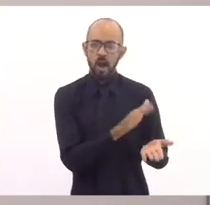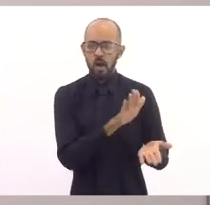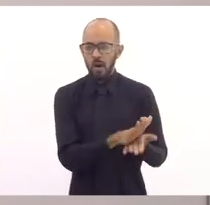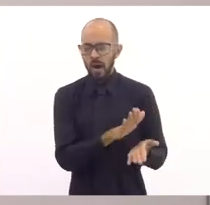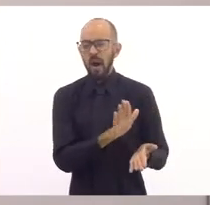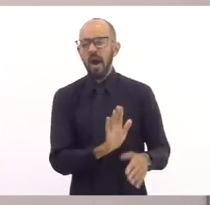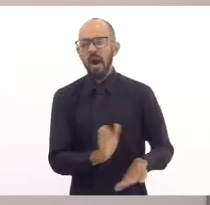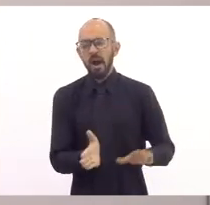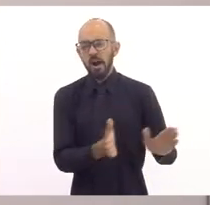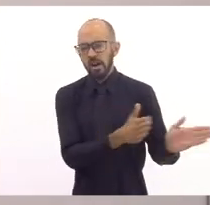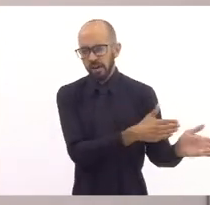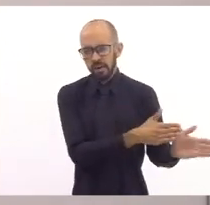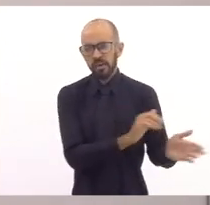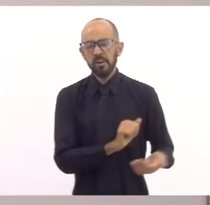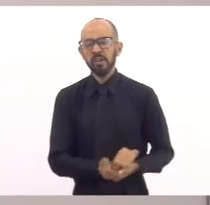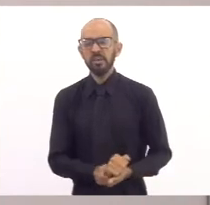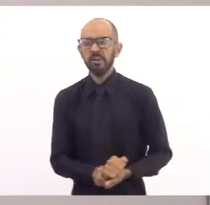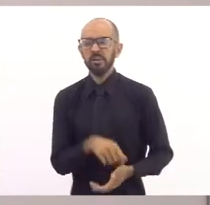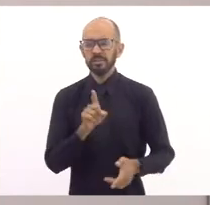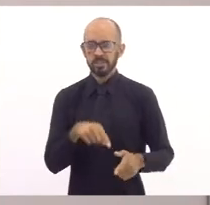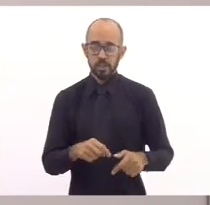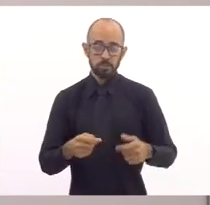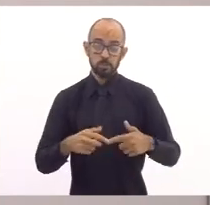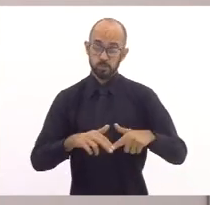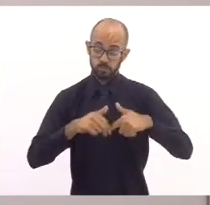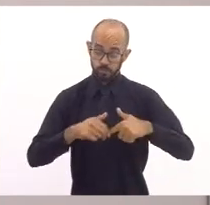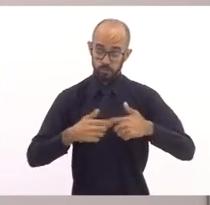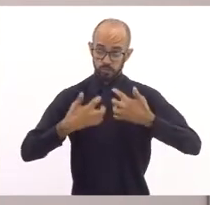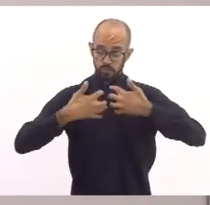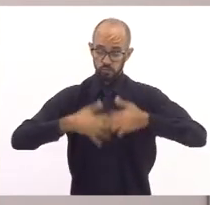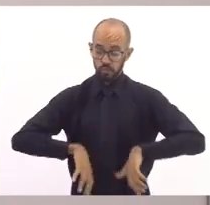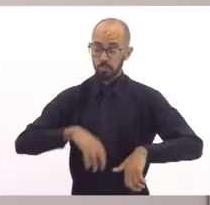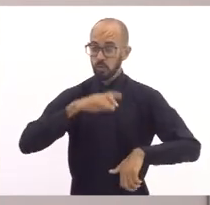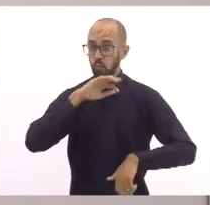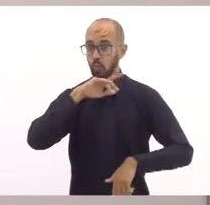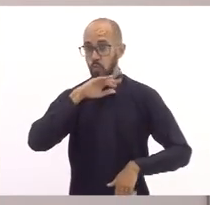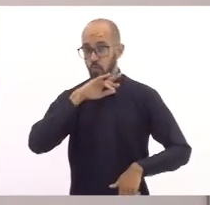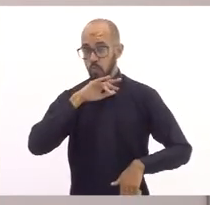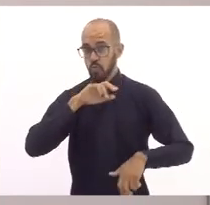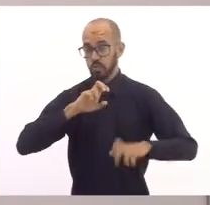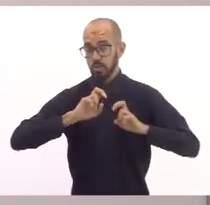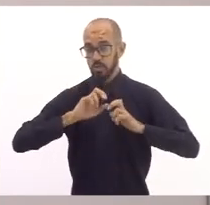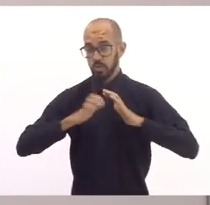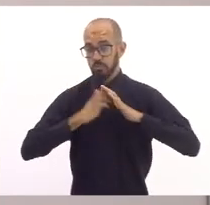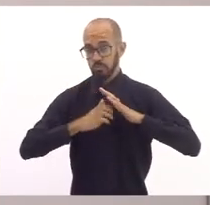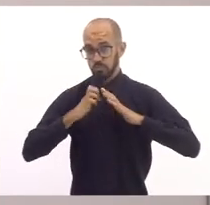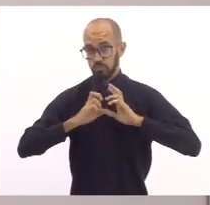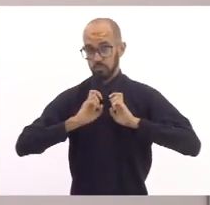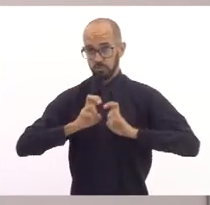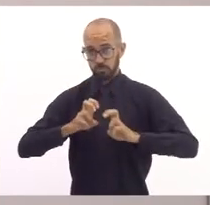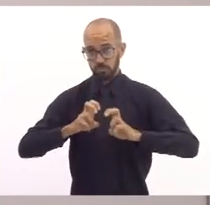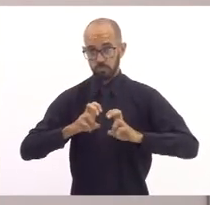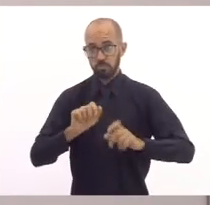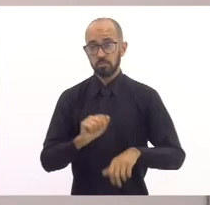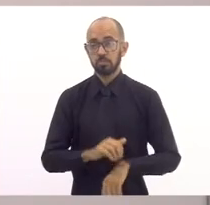derivam do mau funcionamento da Supervia,